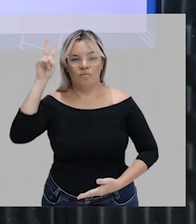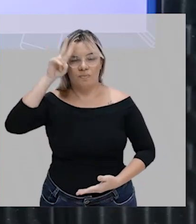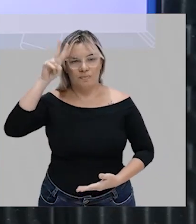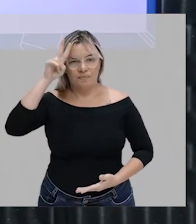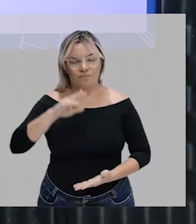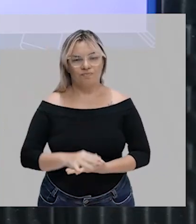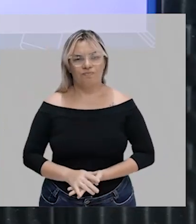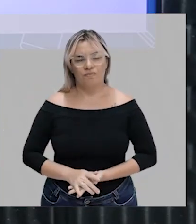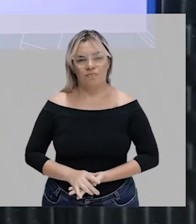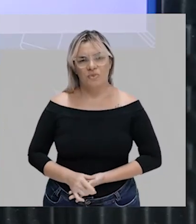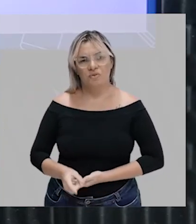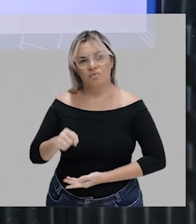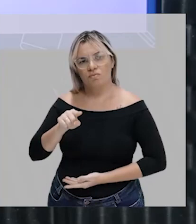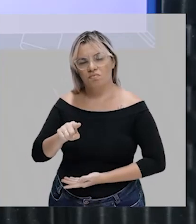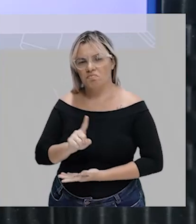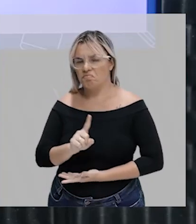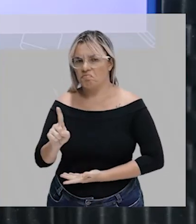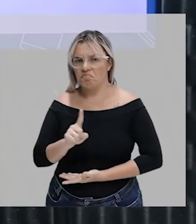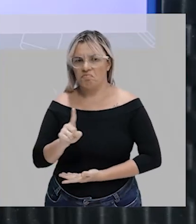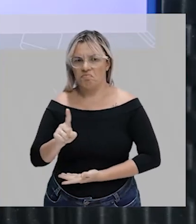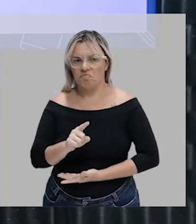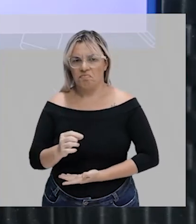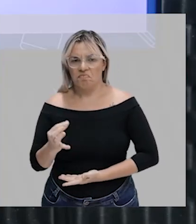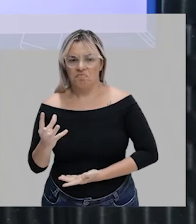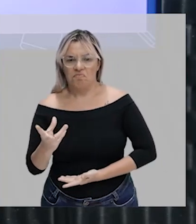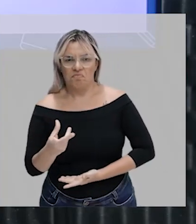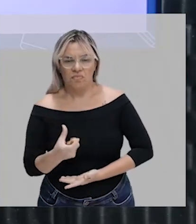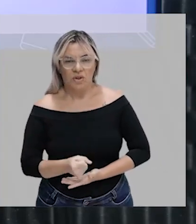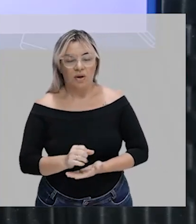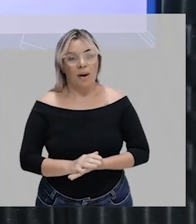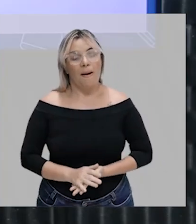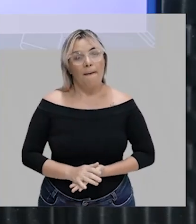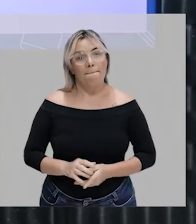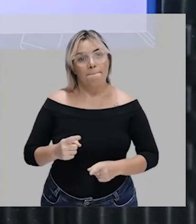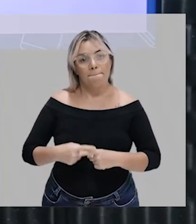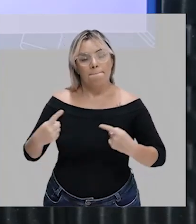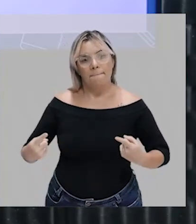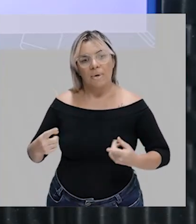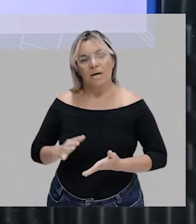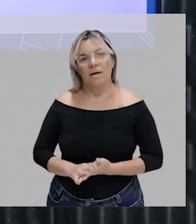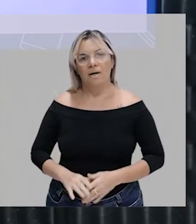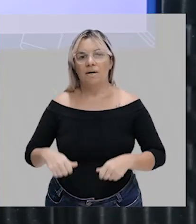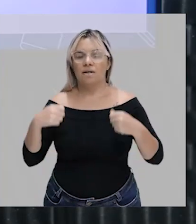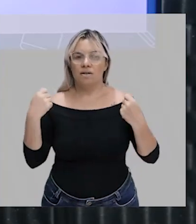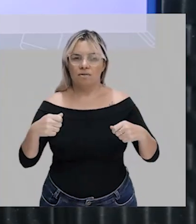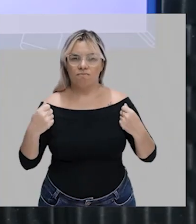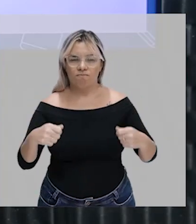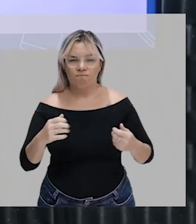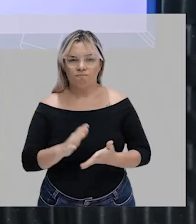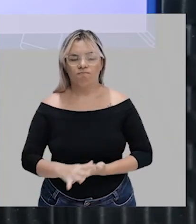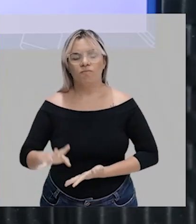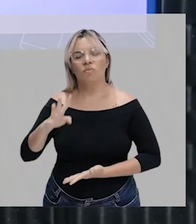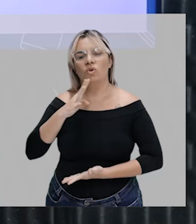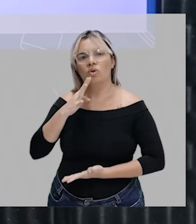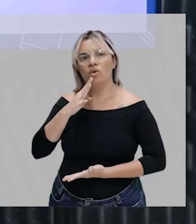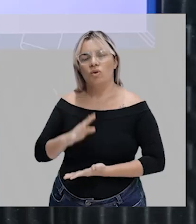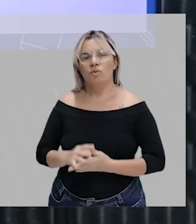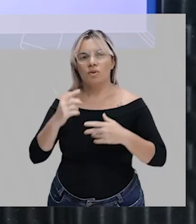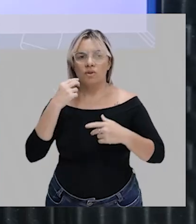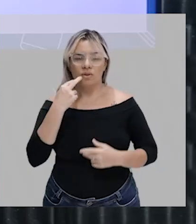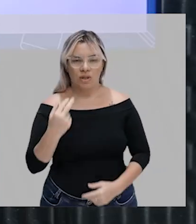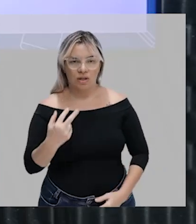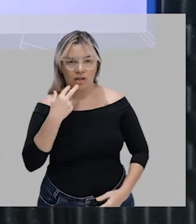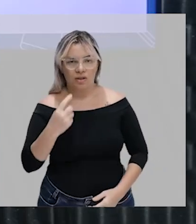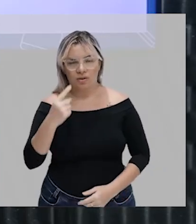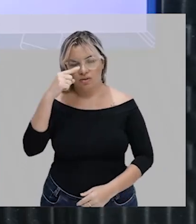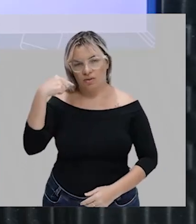você não precisa dominar a língua, mas você precisa ter uma noção da língua para fazer uma prova do Enem. E